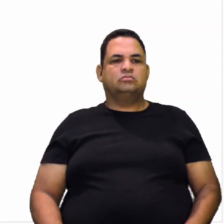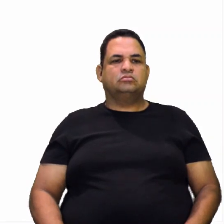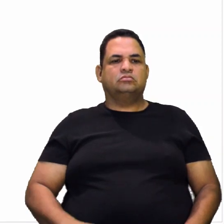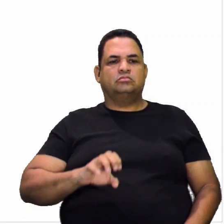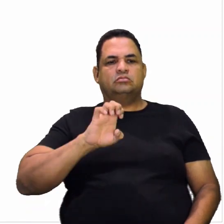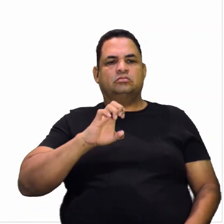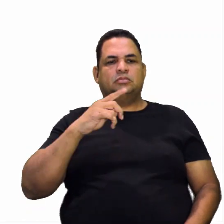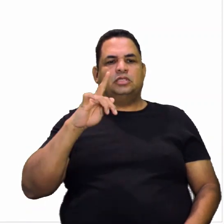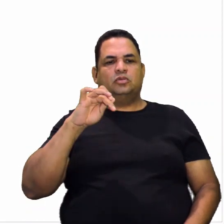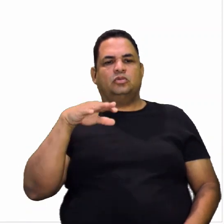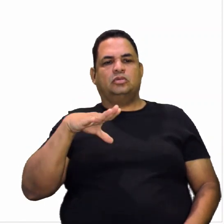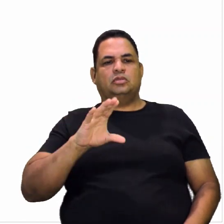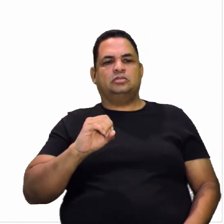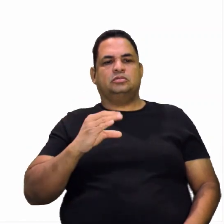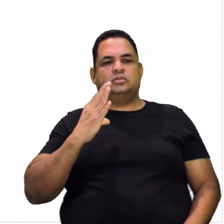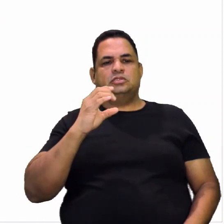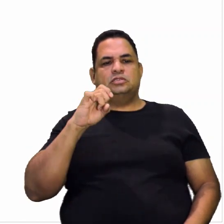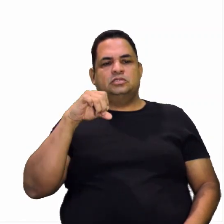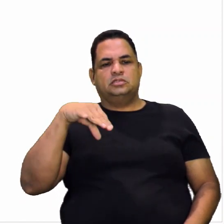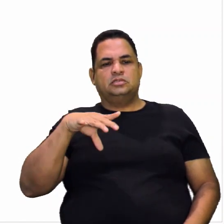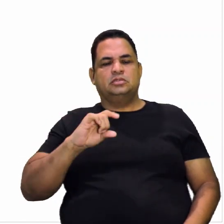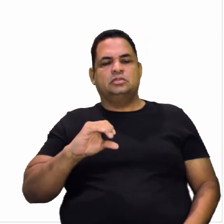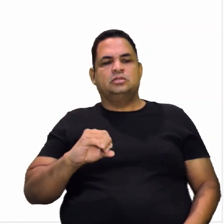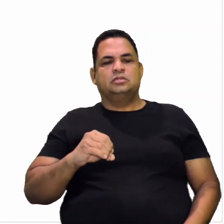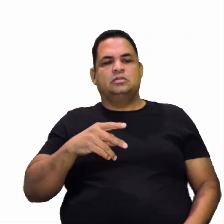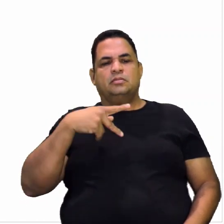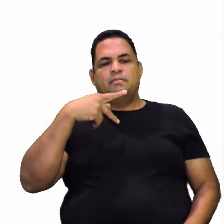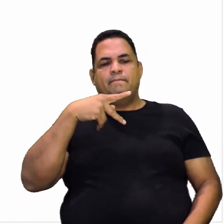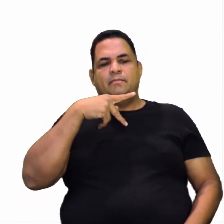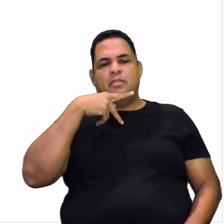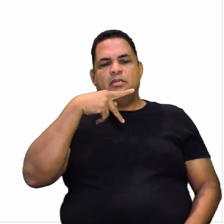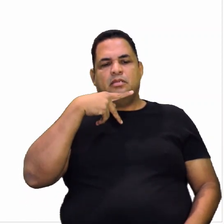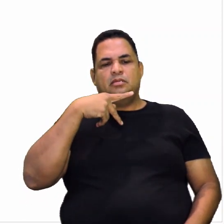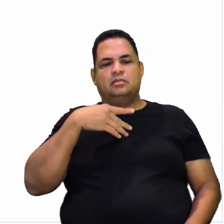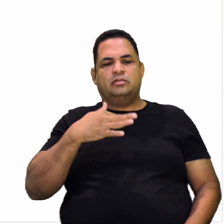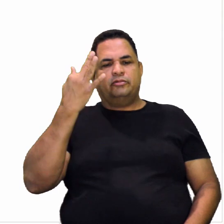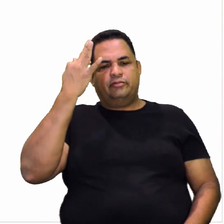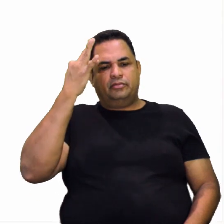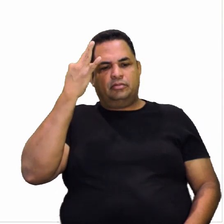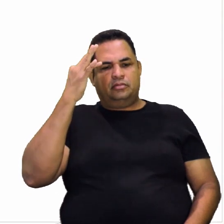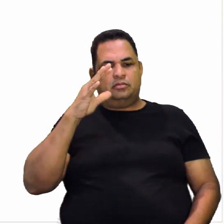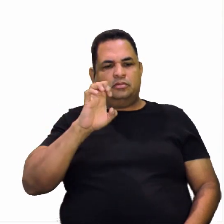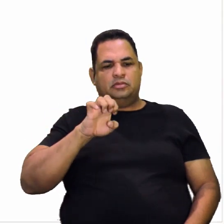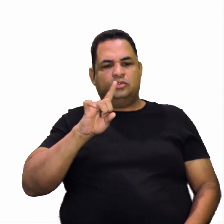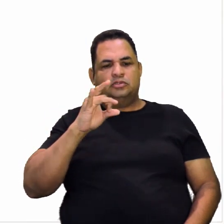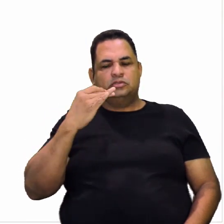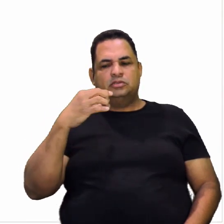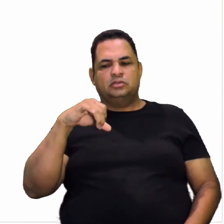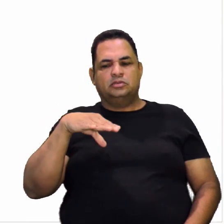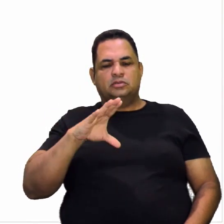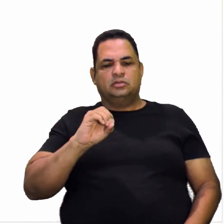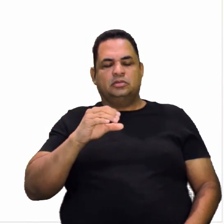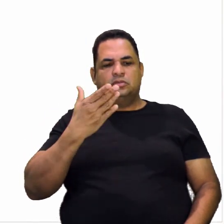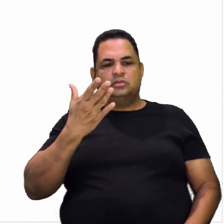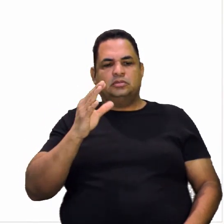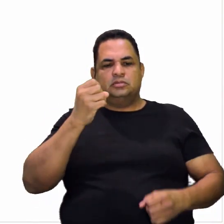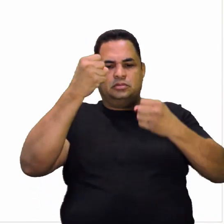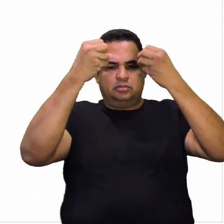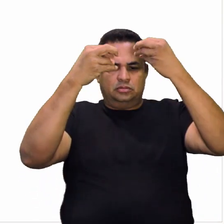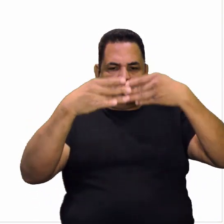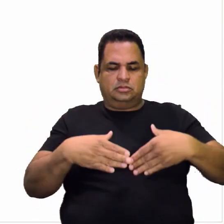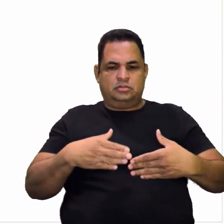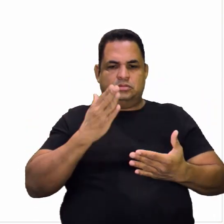epicurismo, ceticismo, Platão, filosofia, estoicismo. Isso foi explicado durante